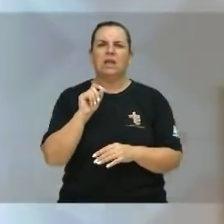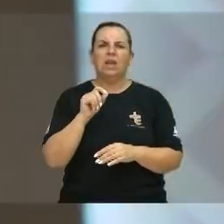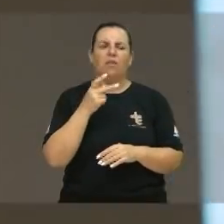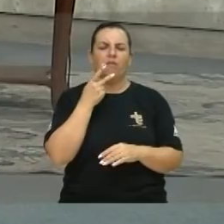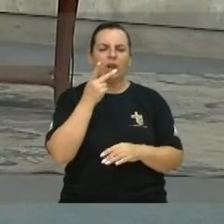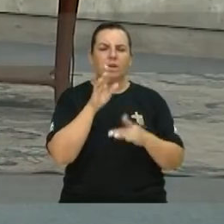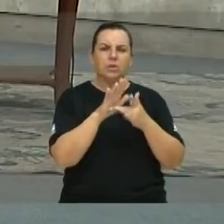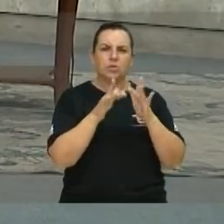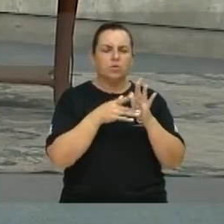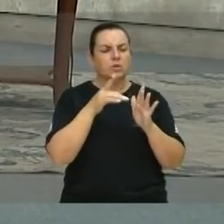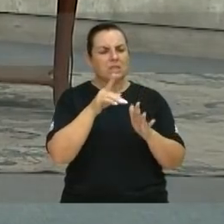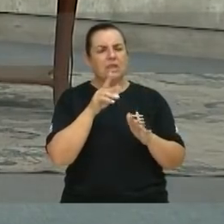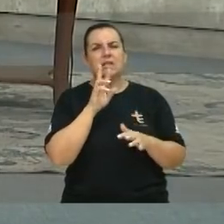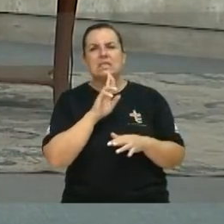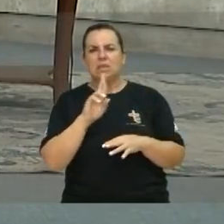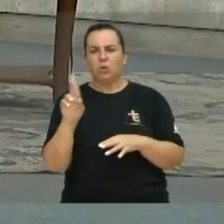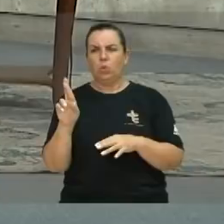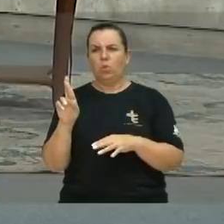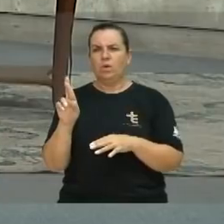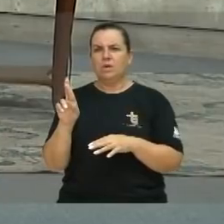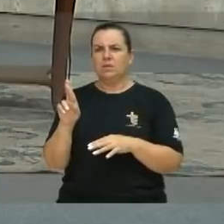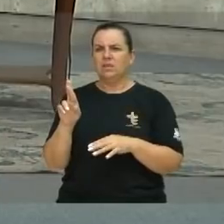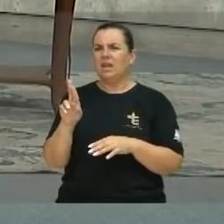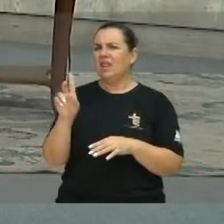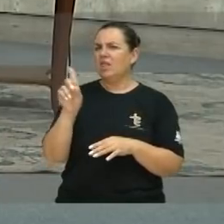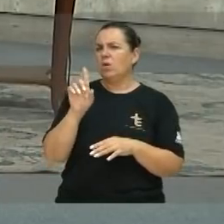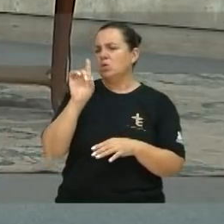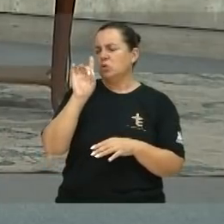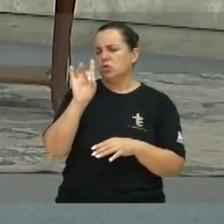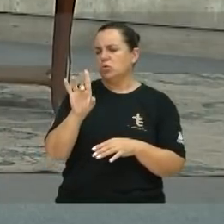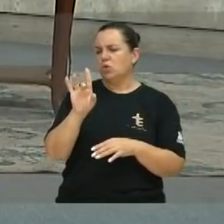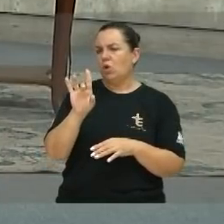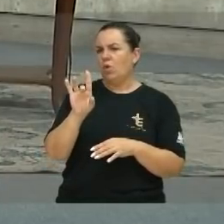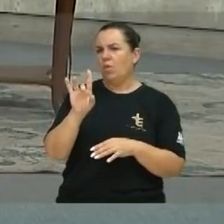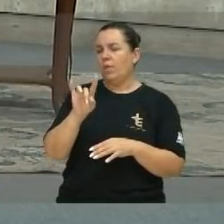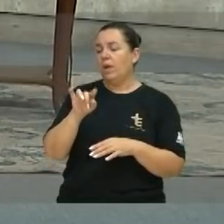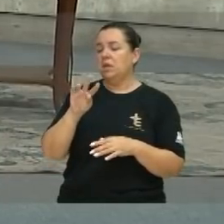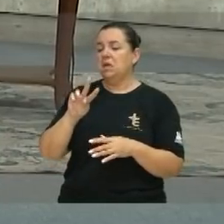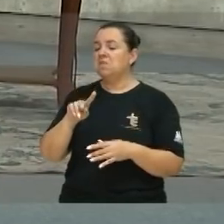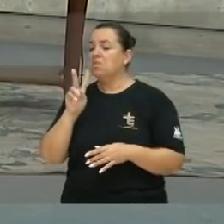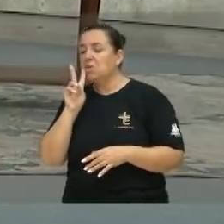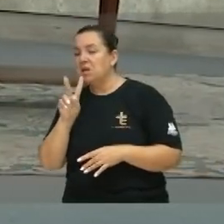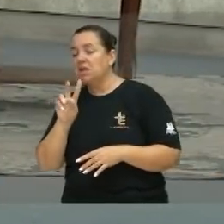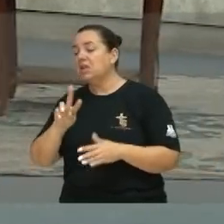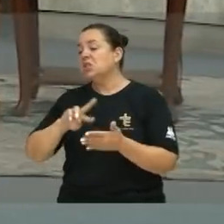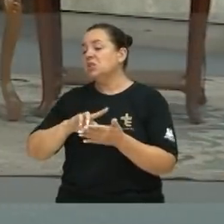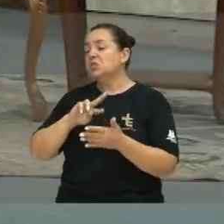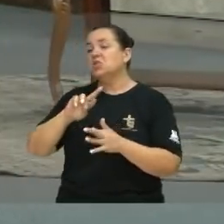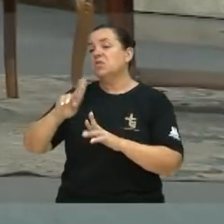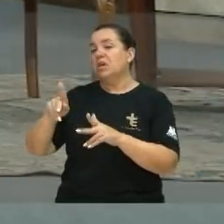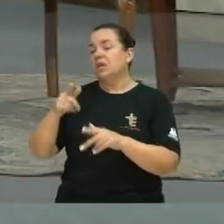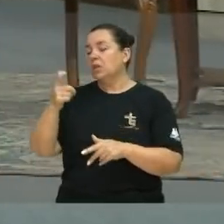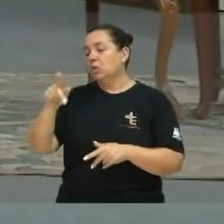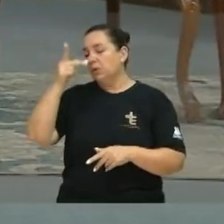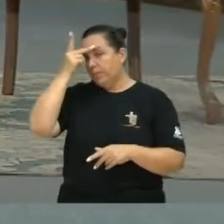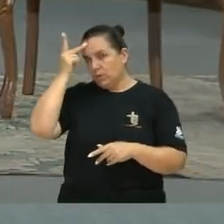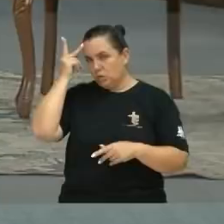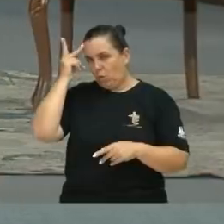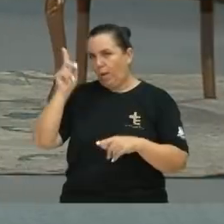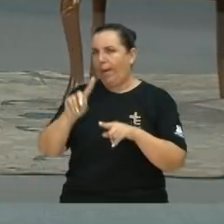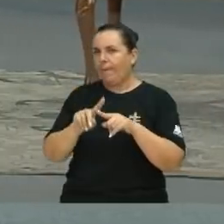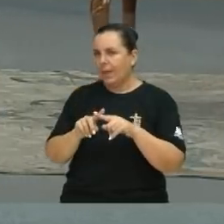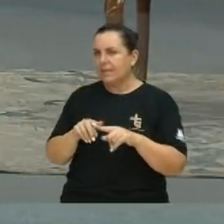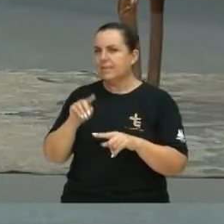e de senhor não será simplesmente para diferenciá-lo de algum outro personagem mas